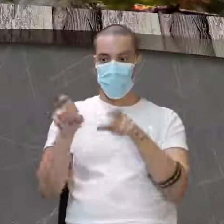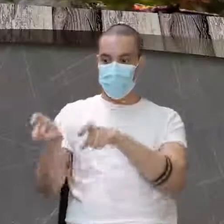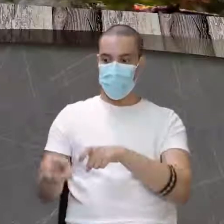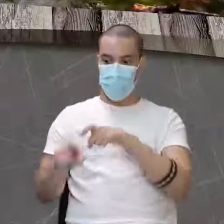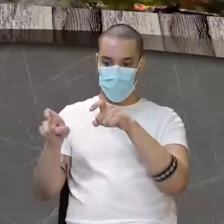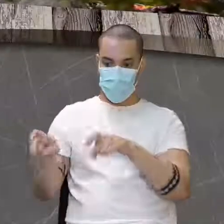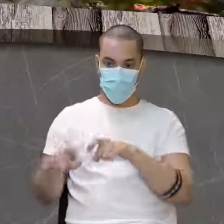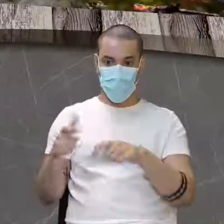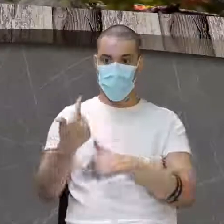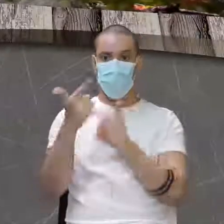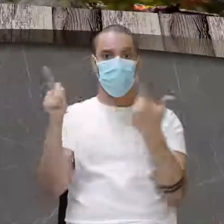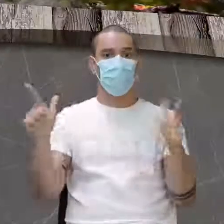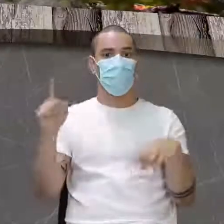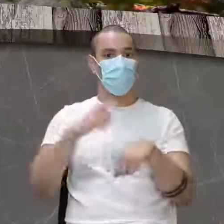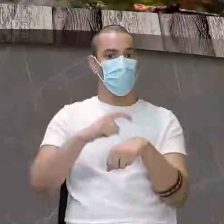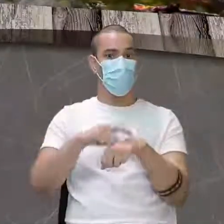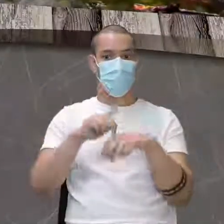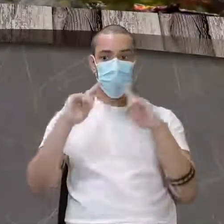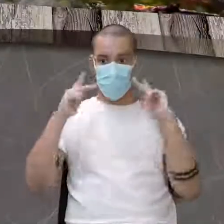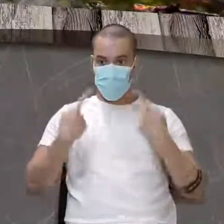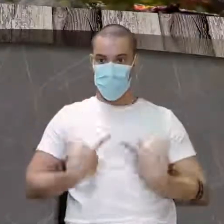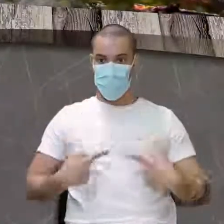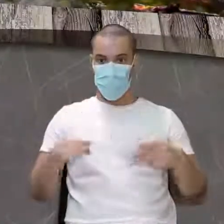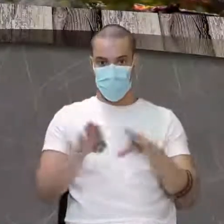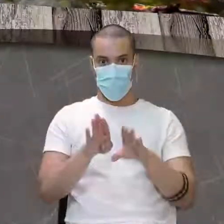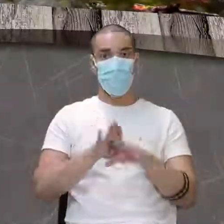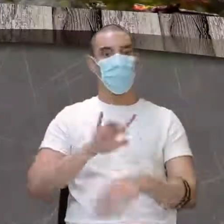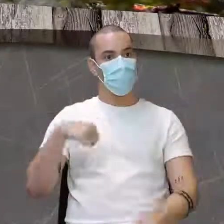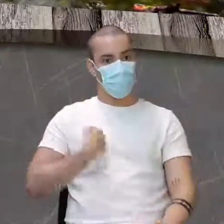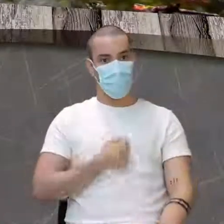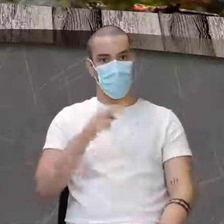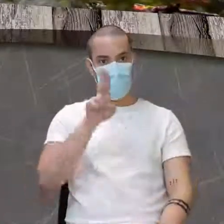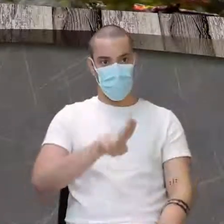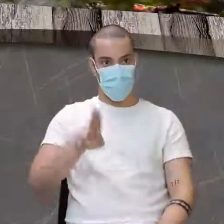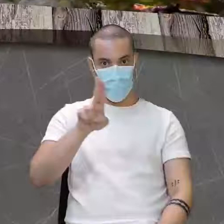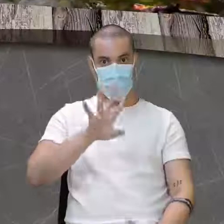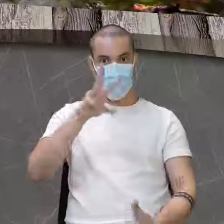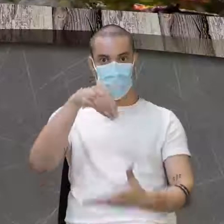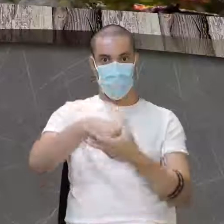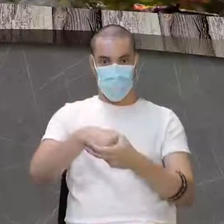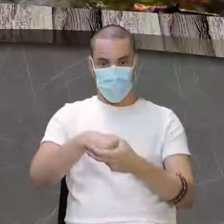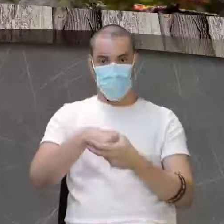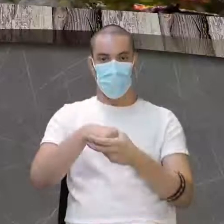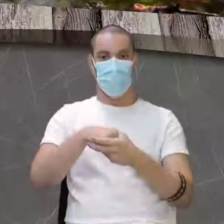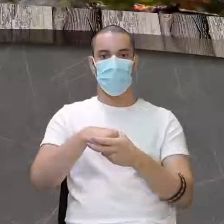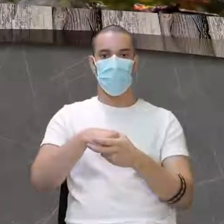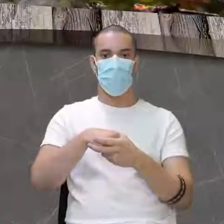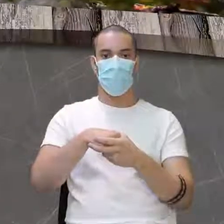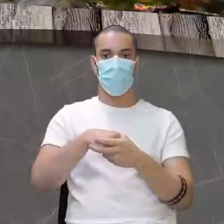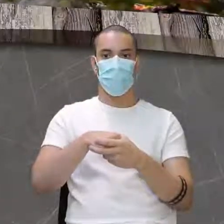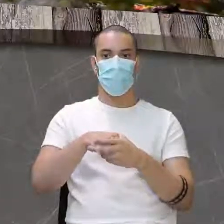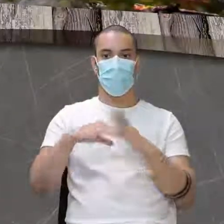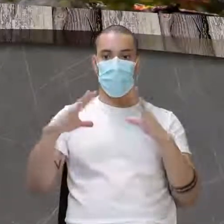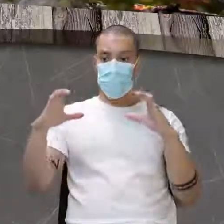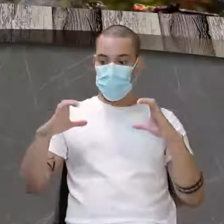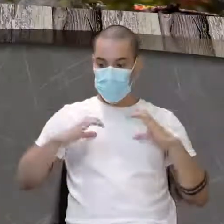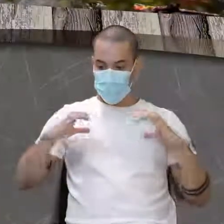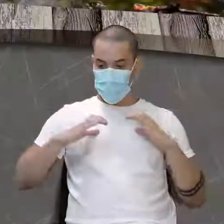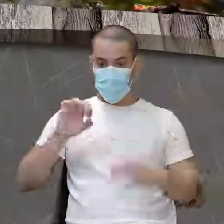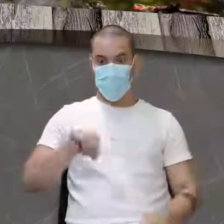outras formas de atividades humanas, que nós vamos estar utilizando no meio urbano ou